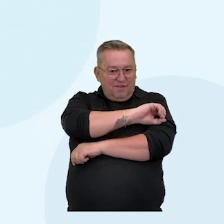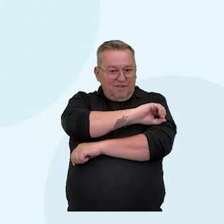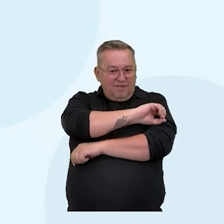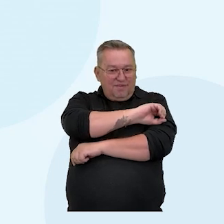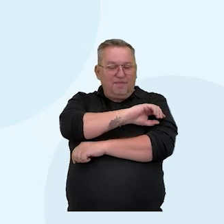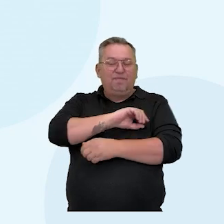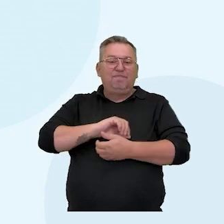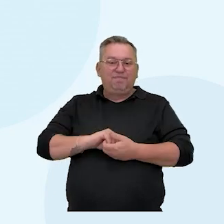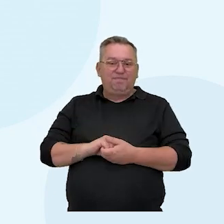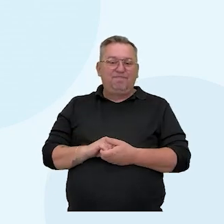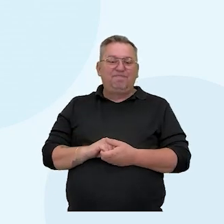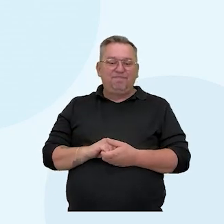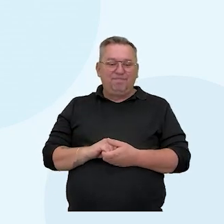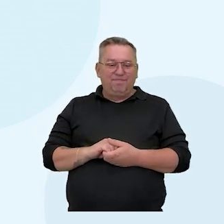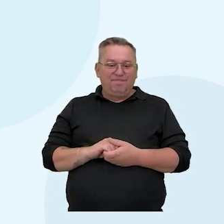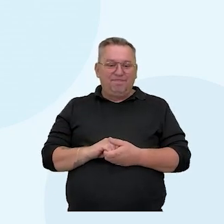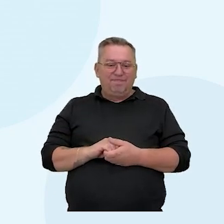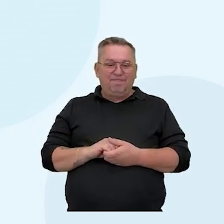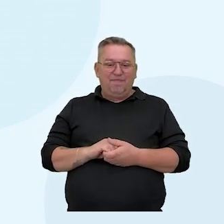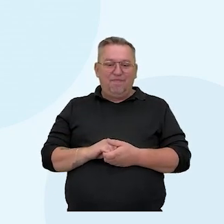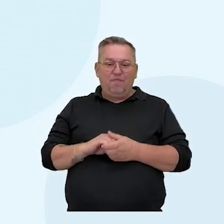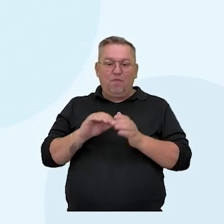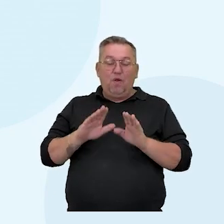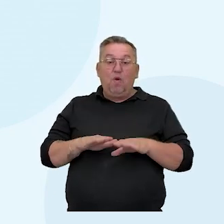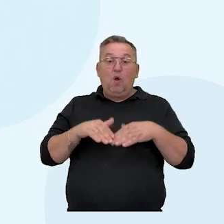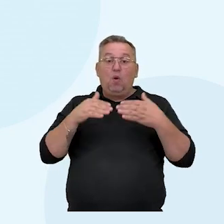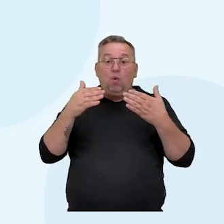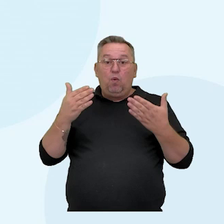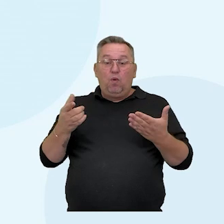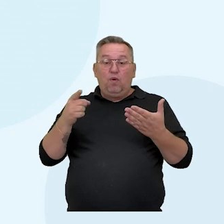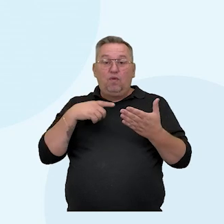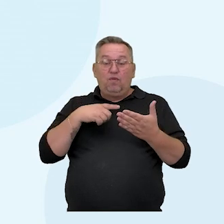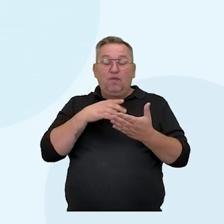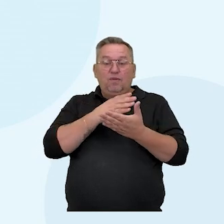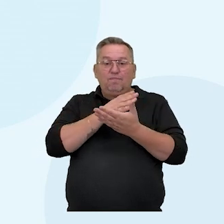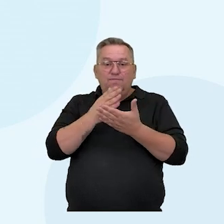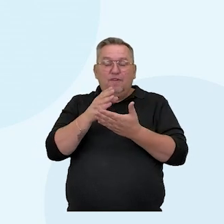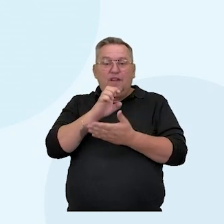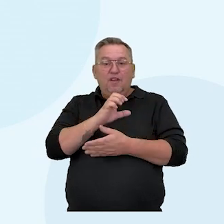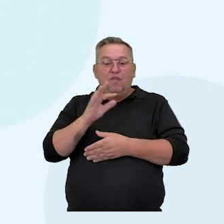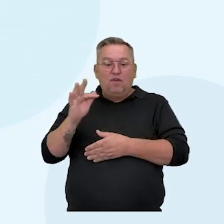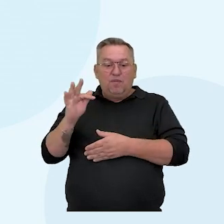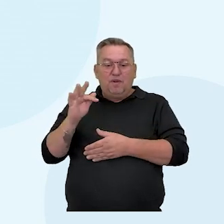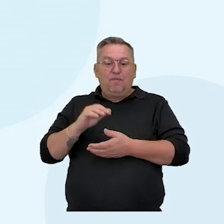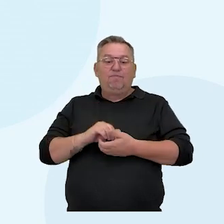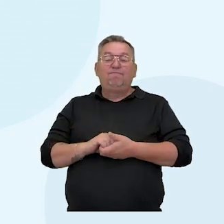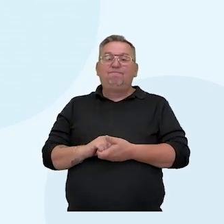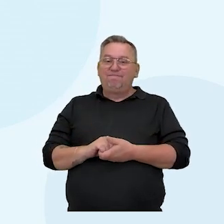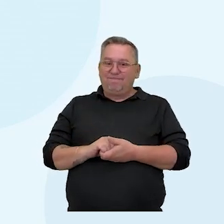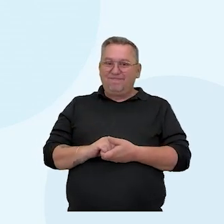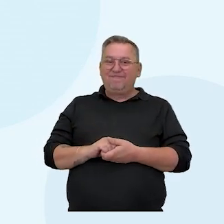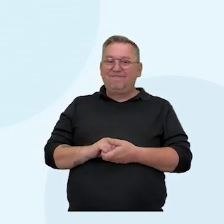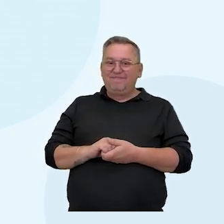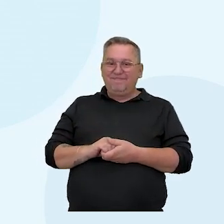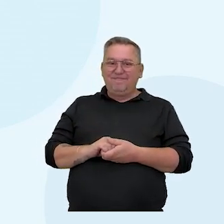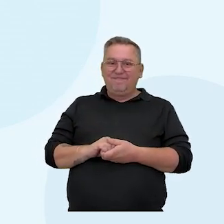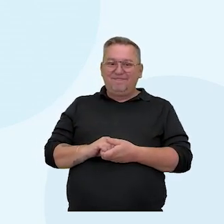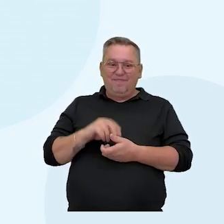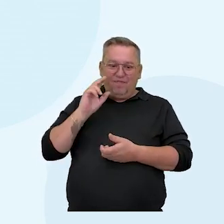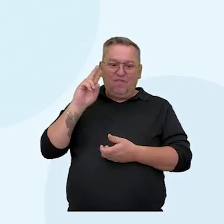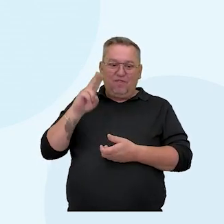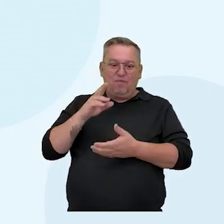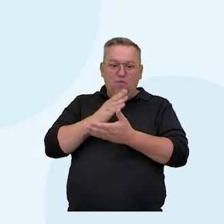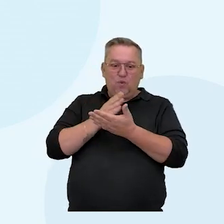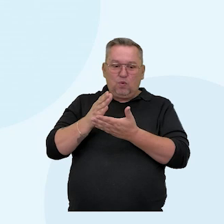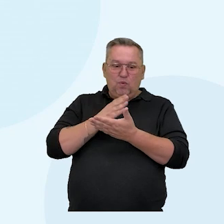seu professor favorito? Quando você começou ao ensino fundamental? When did you start elementary school? Então, start é começar, vocês já viram?